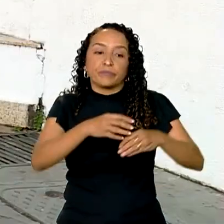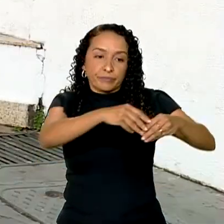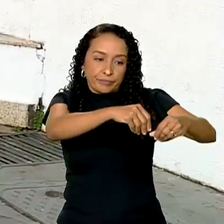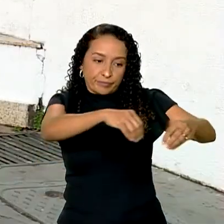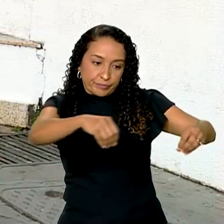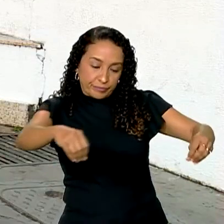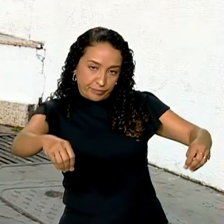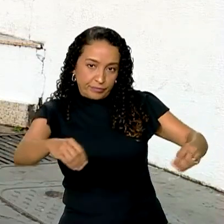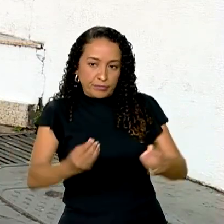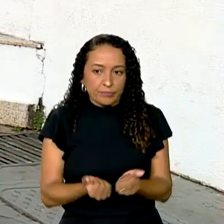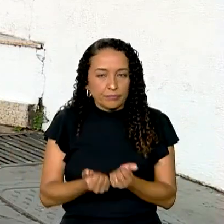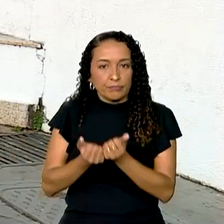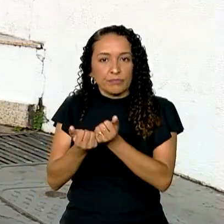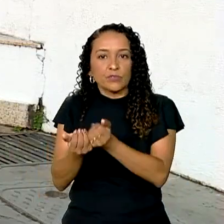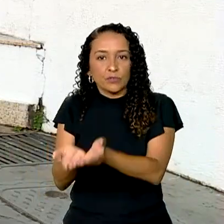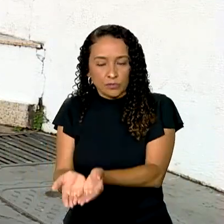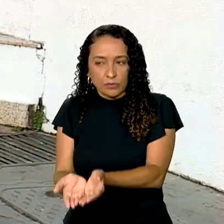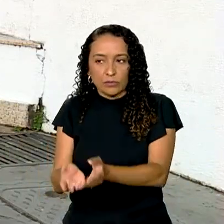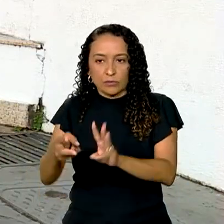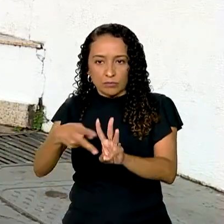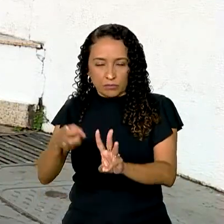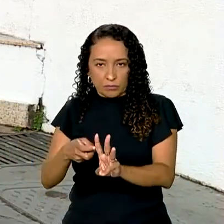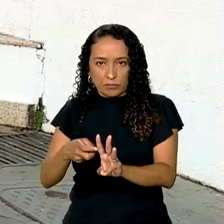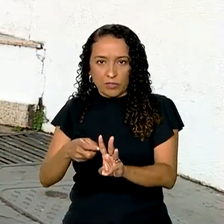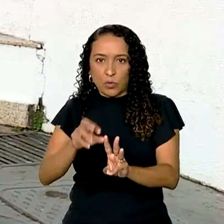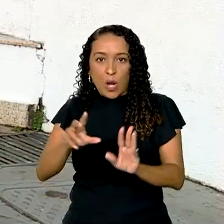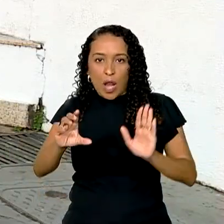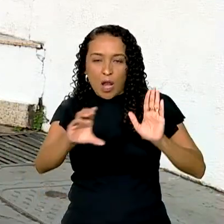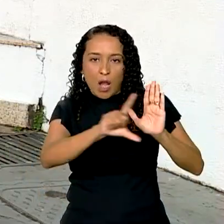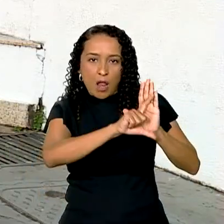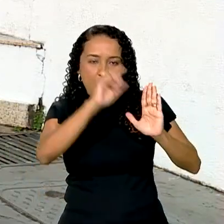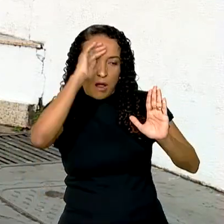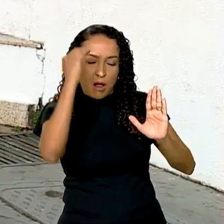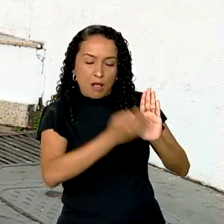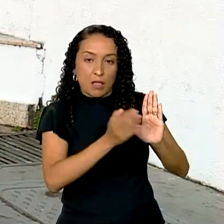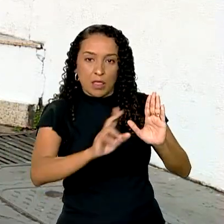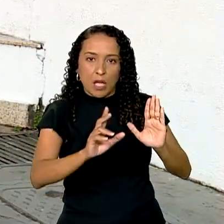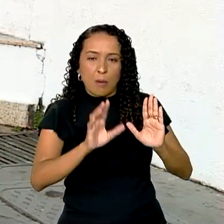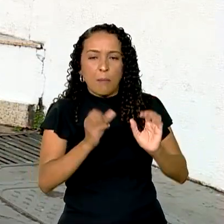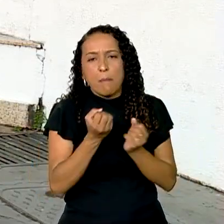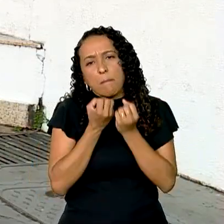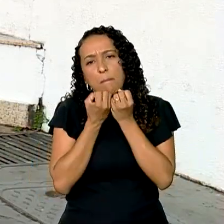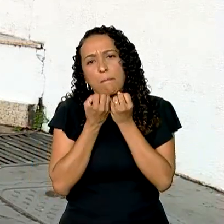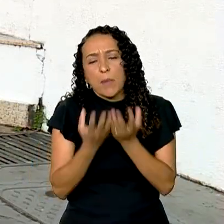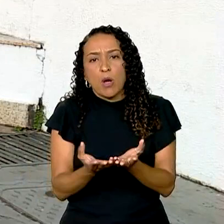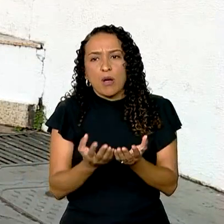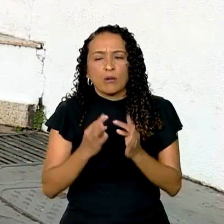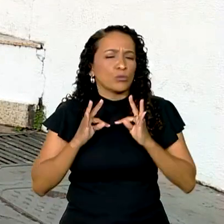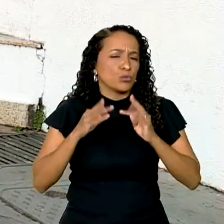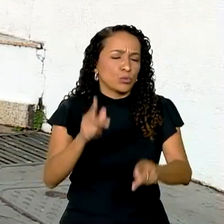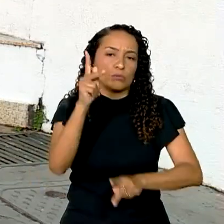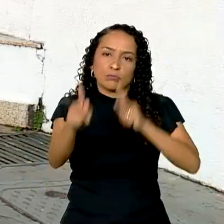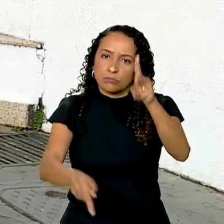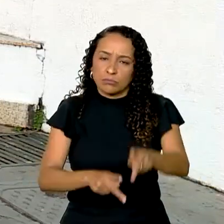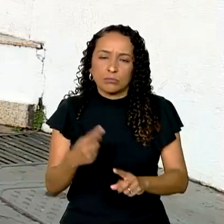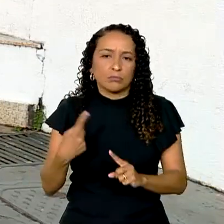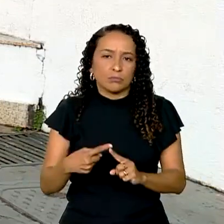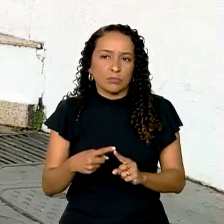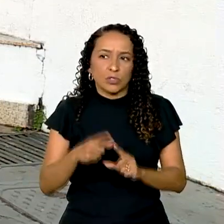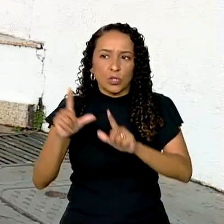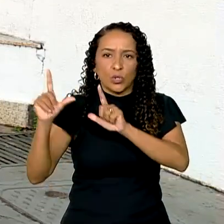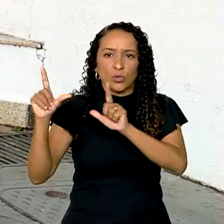aos povos indígenas não cumpre apenas a lei, mas traz benefícios para toda a população, como a redução